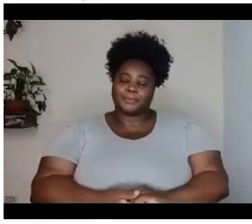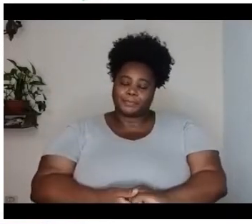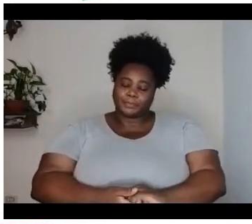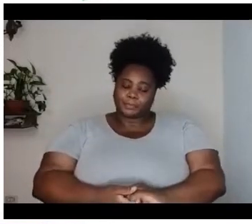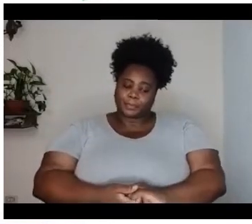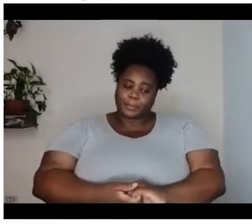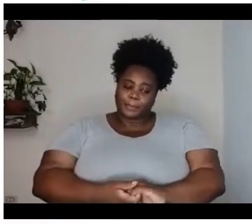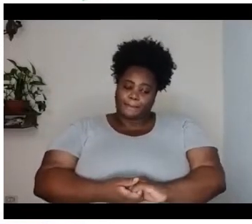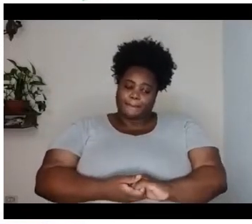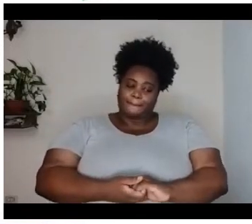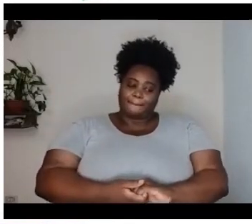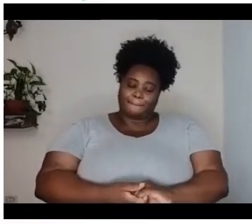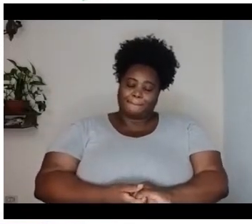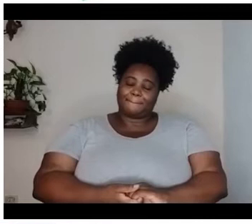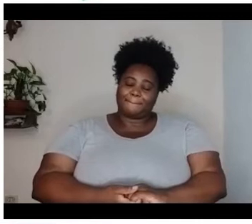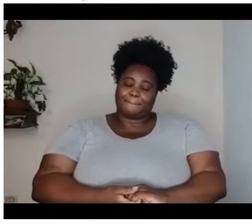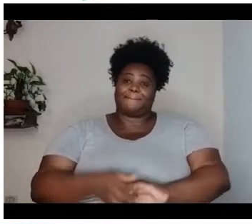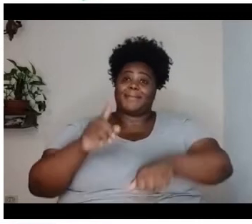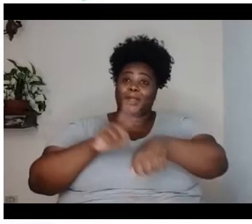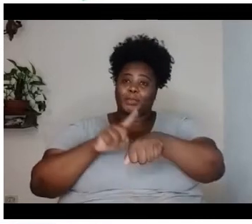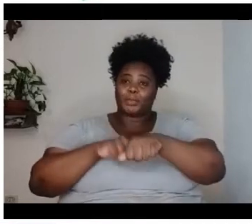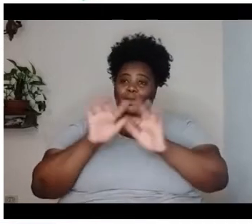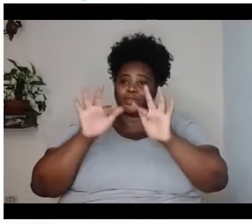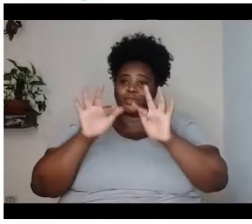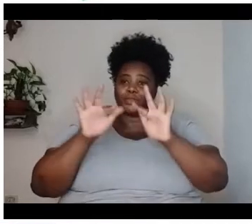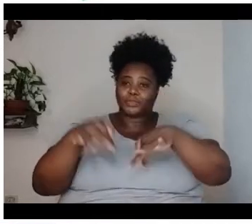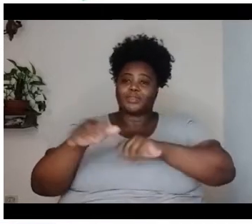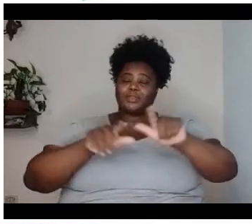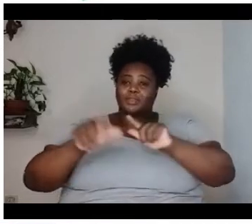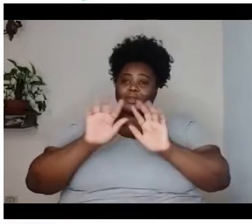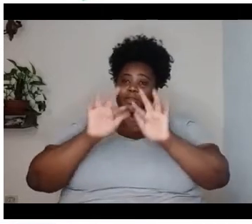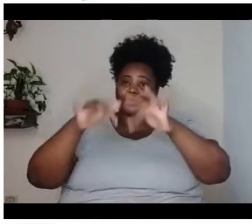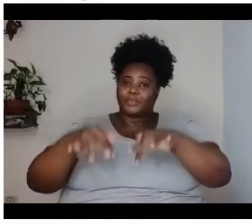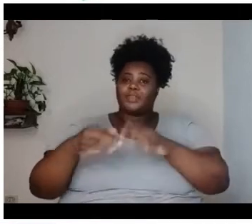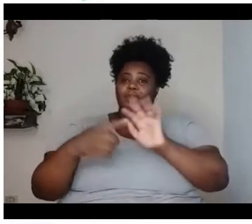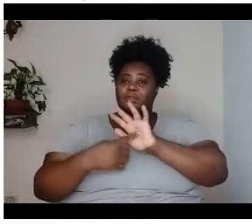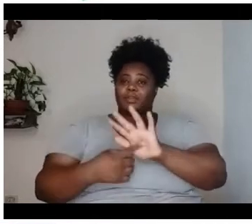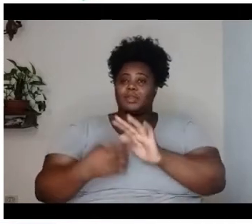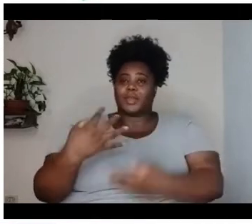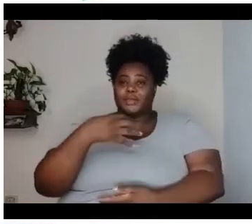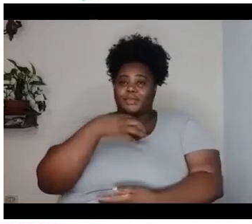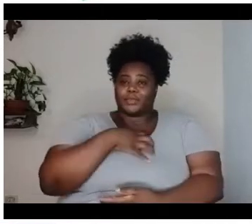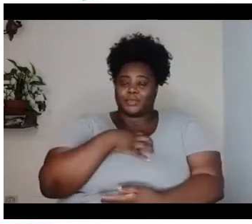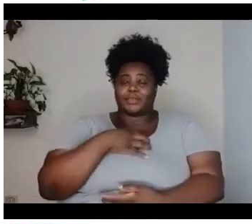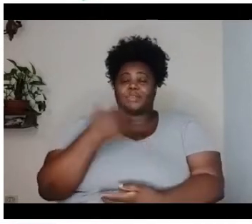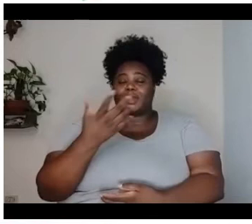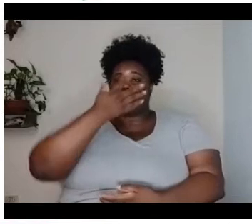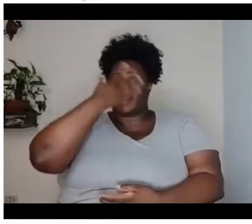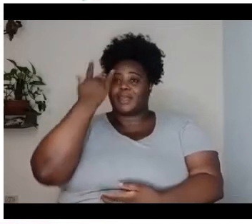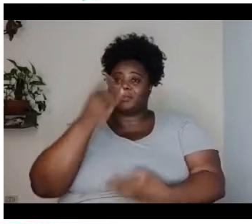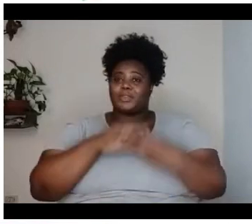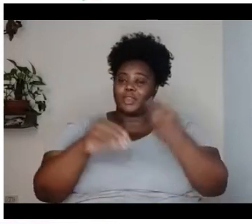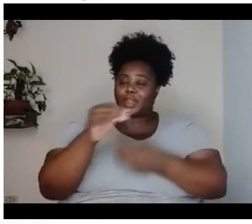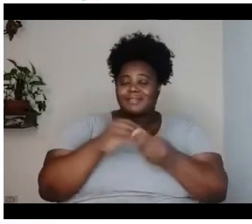E é nesse momento do final do trabalho, da final da performance, que eu sinto o quanto as pessoas estavam envolvidas